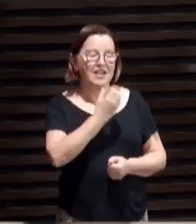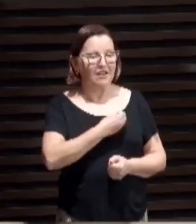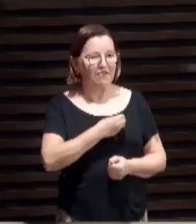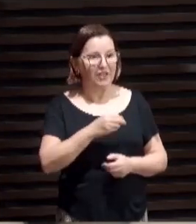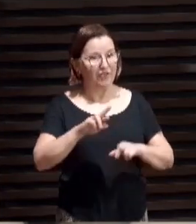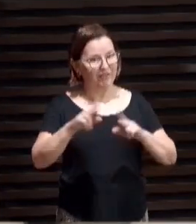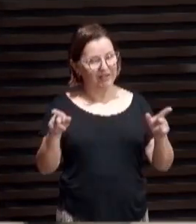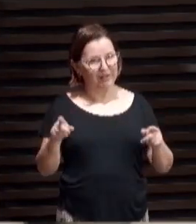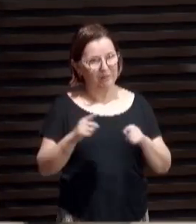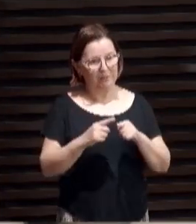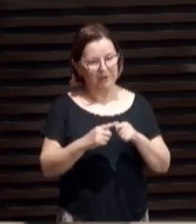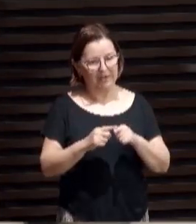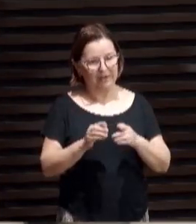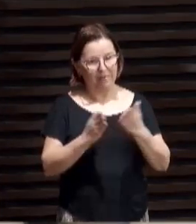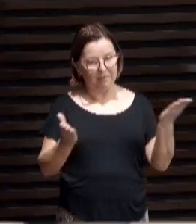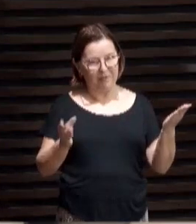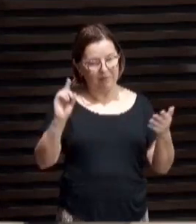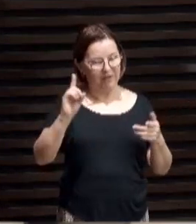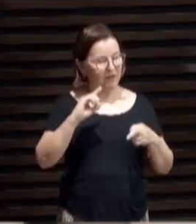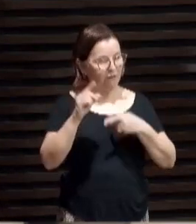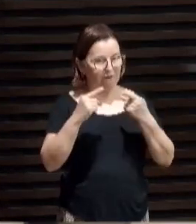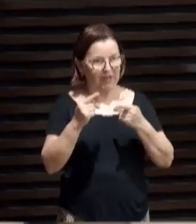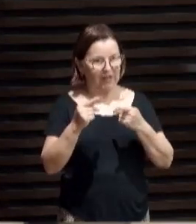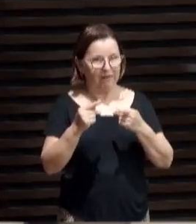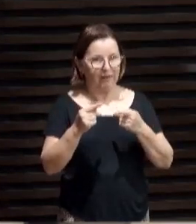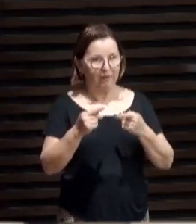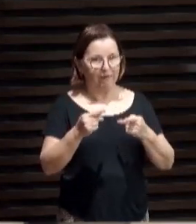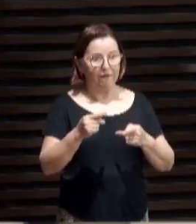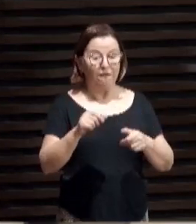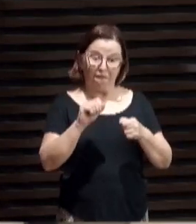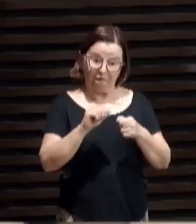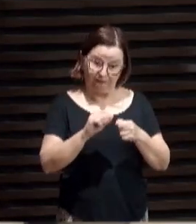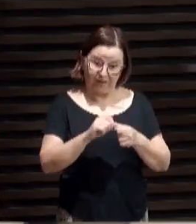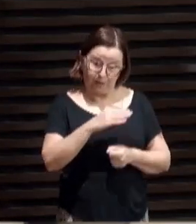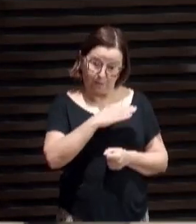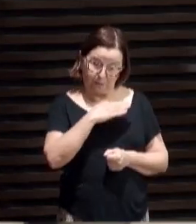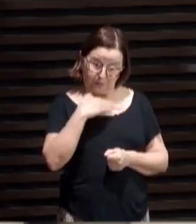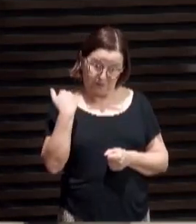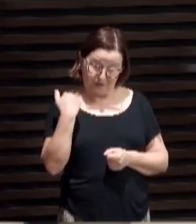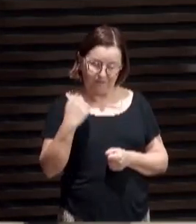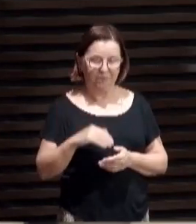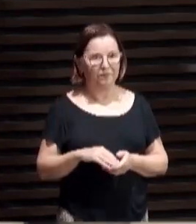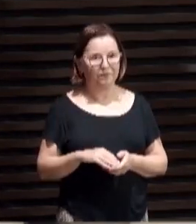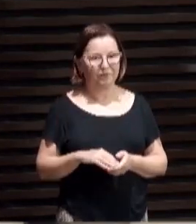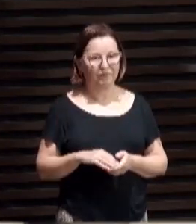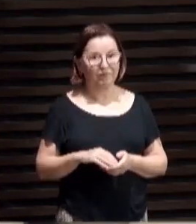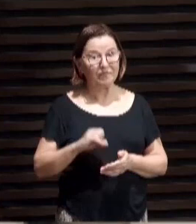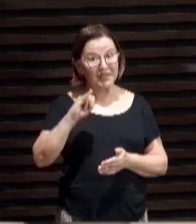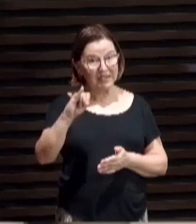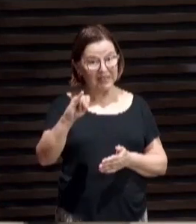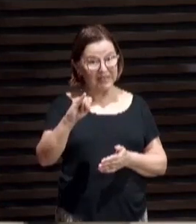Porque a Bíblia não ia dizer fazer morrer quem já morreu. Se o velho homem foi crucificado com